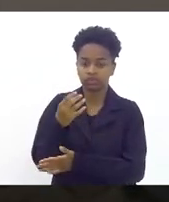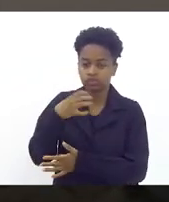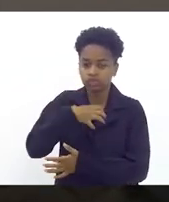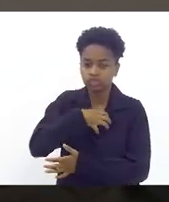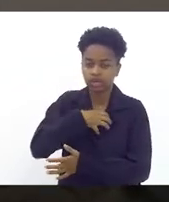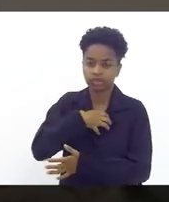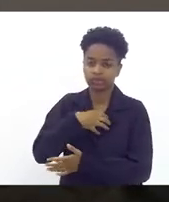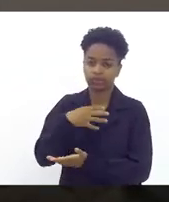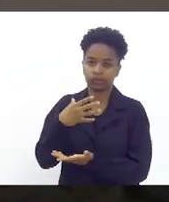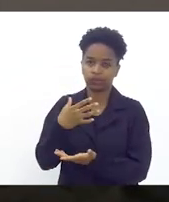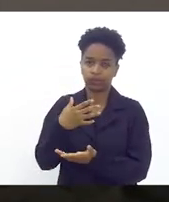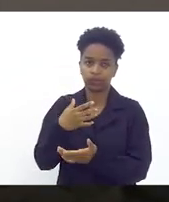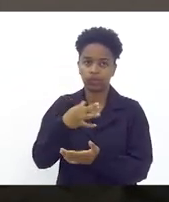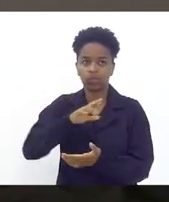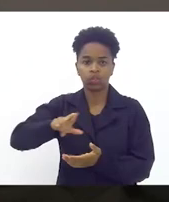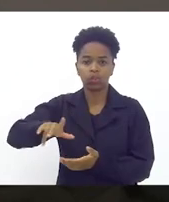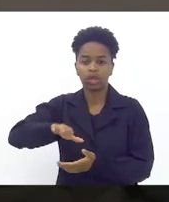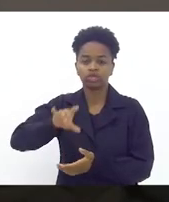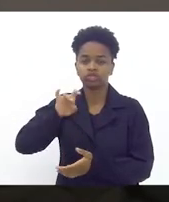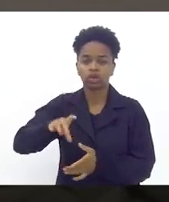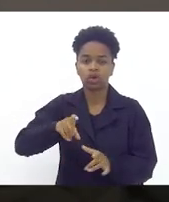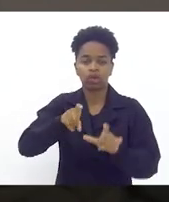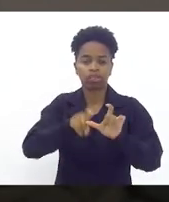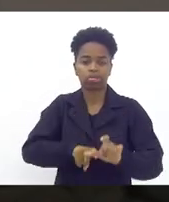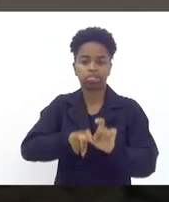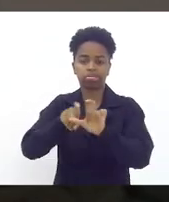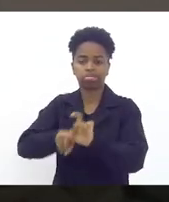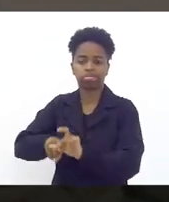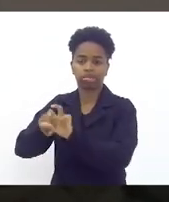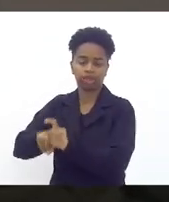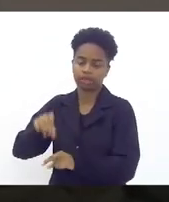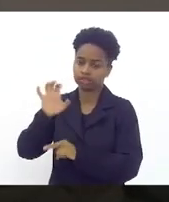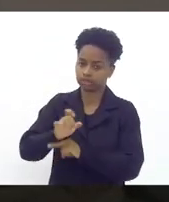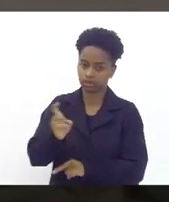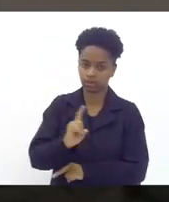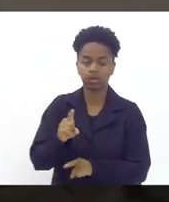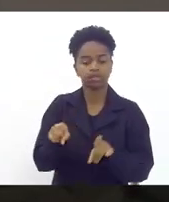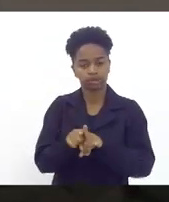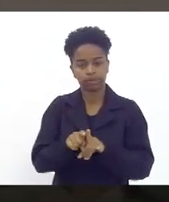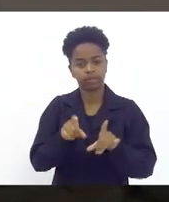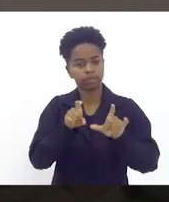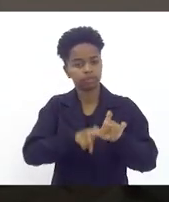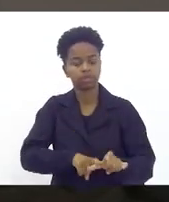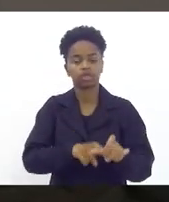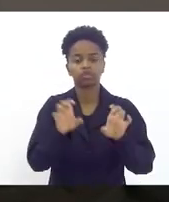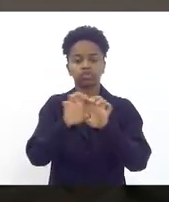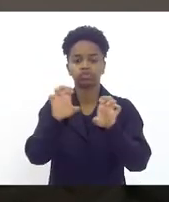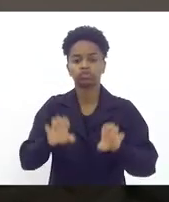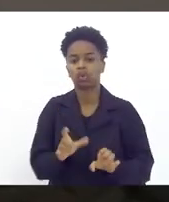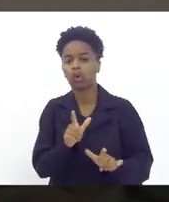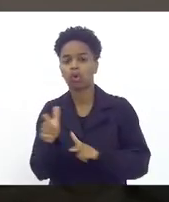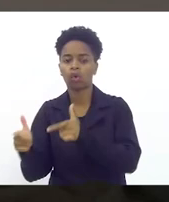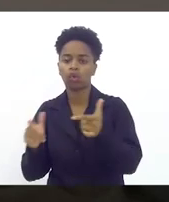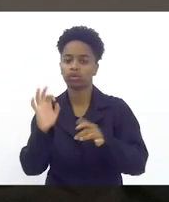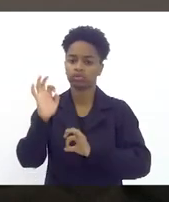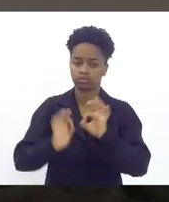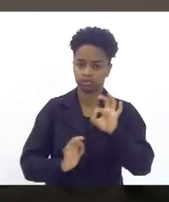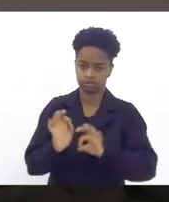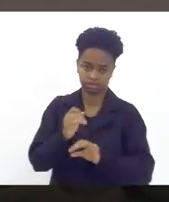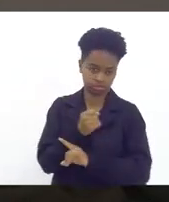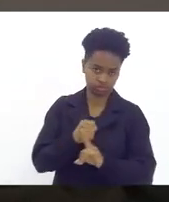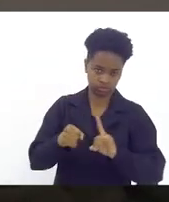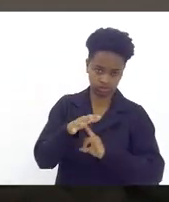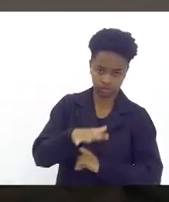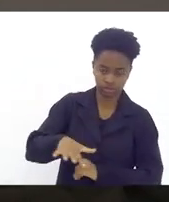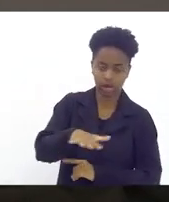não dependendo apenas da estrutura do estado Mas dependendo da estrutura de organizações da sociedade civil e